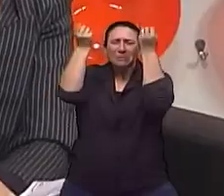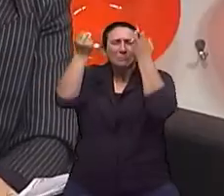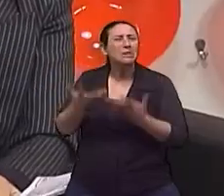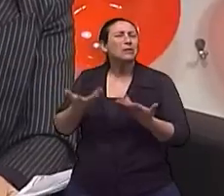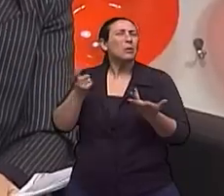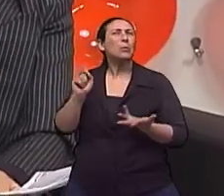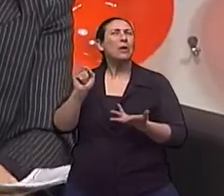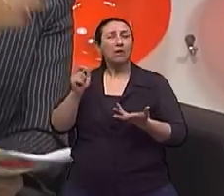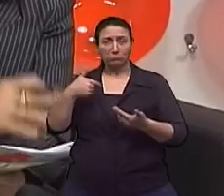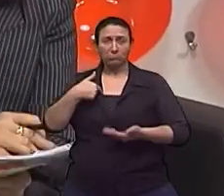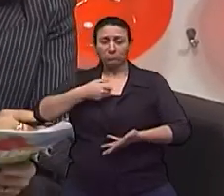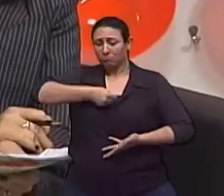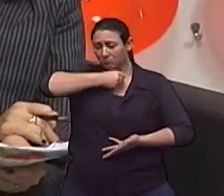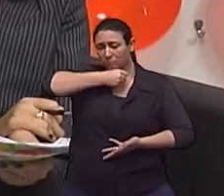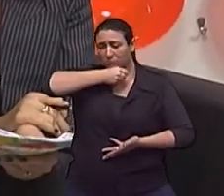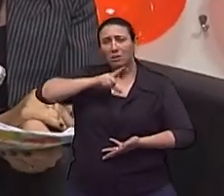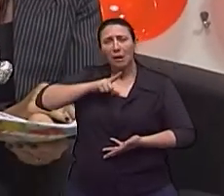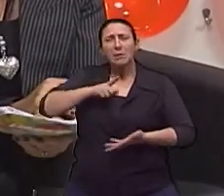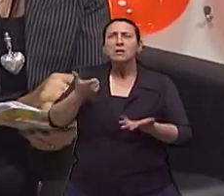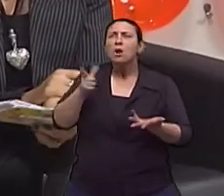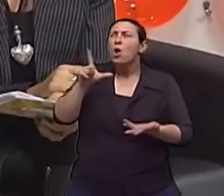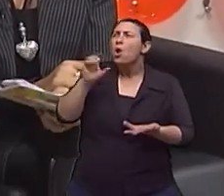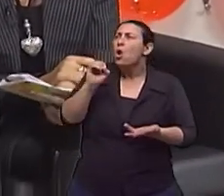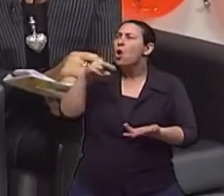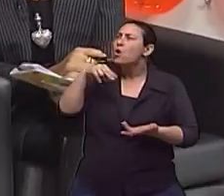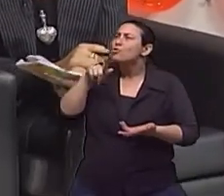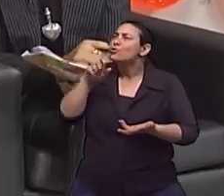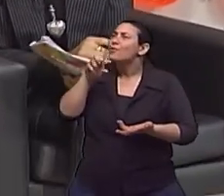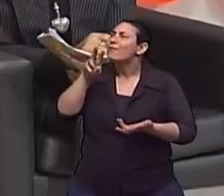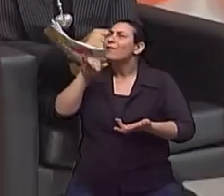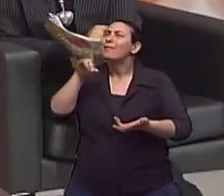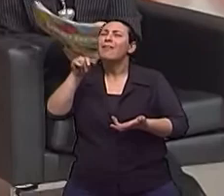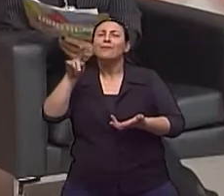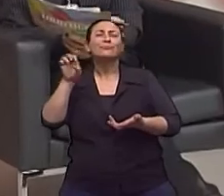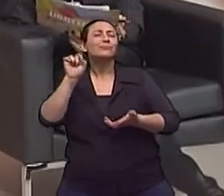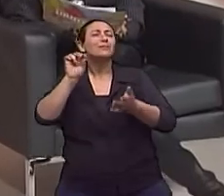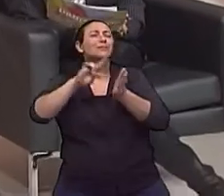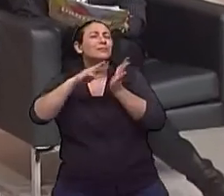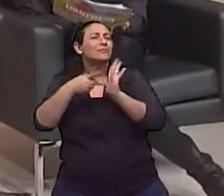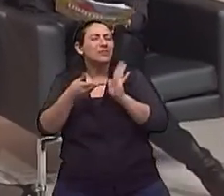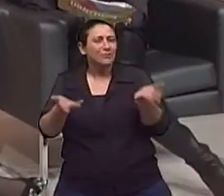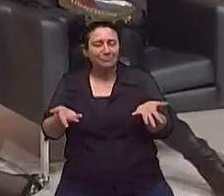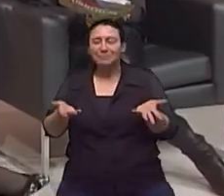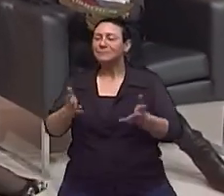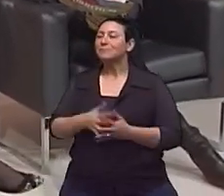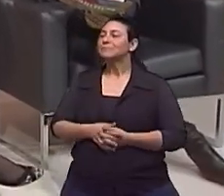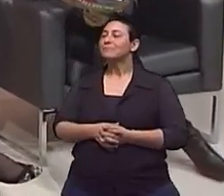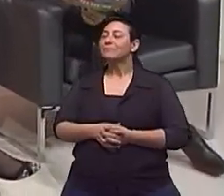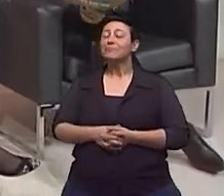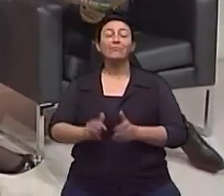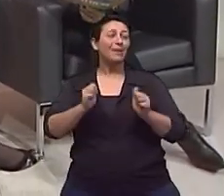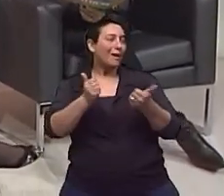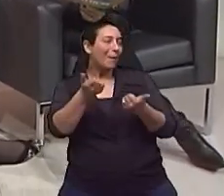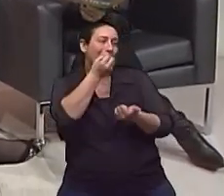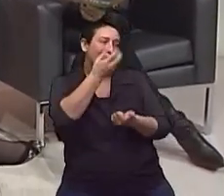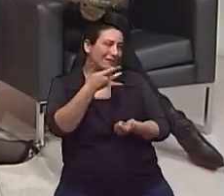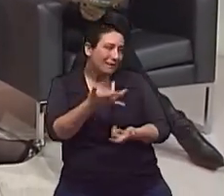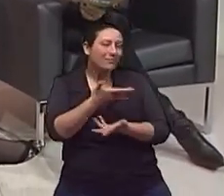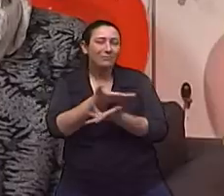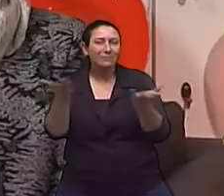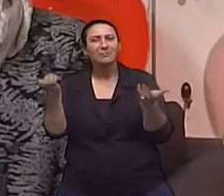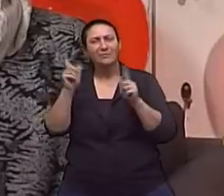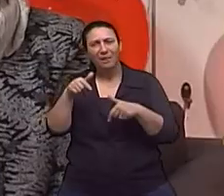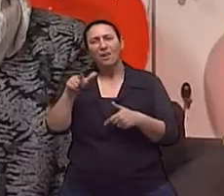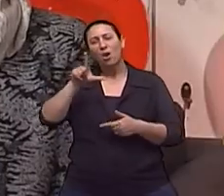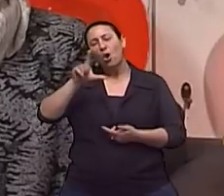que nós estamos ficando aos poucos vamos indo volta bom querido tudo bem então a longividade e